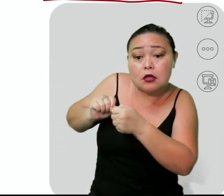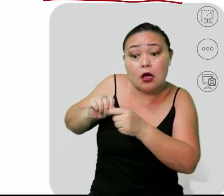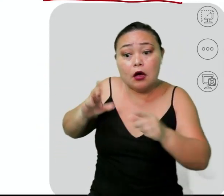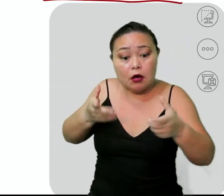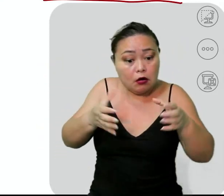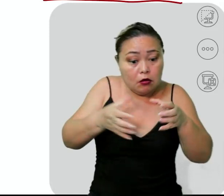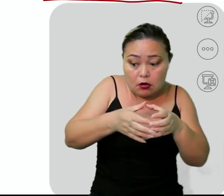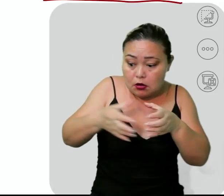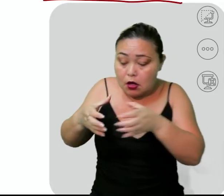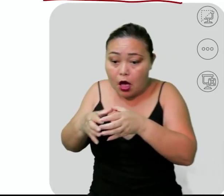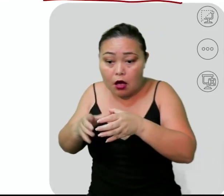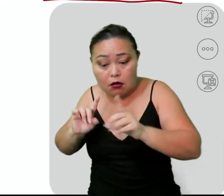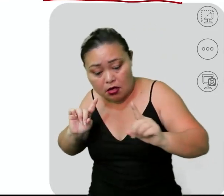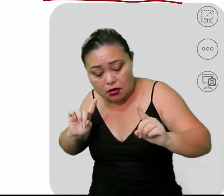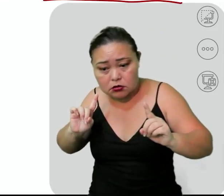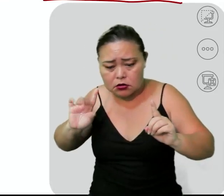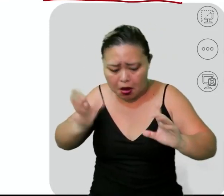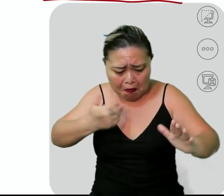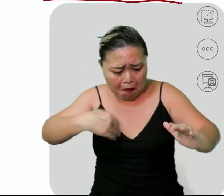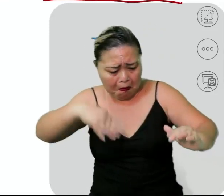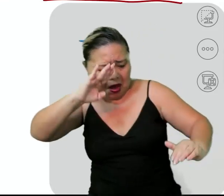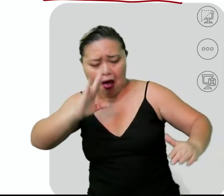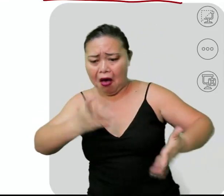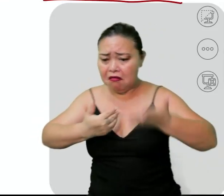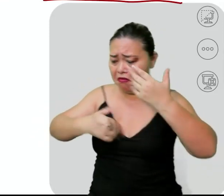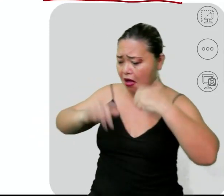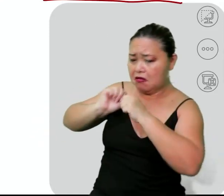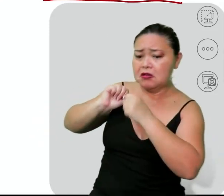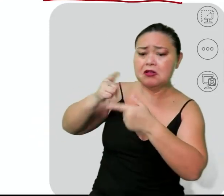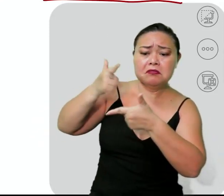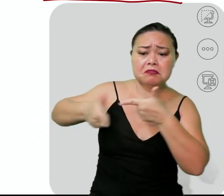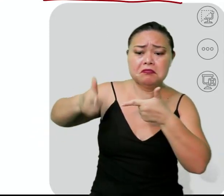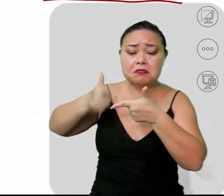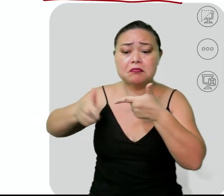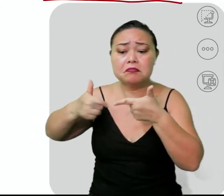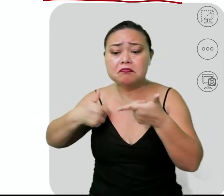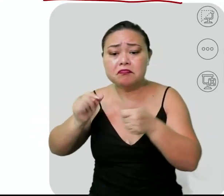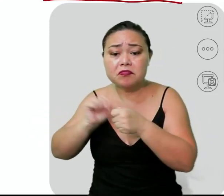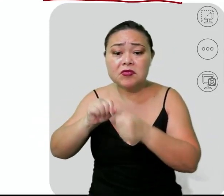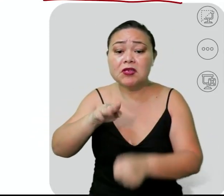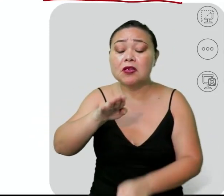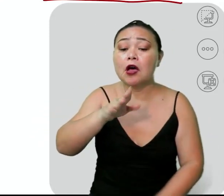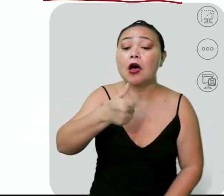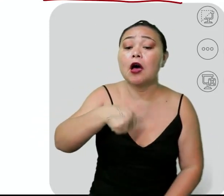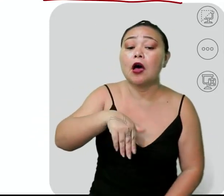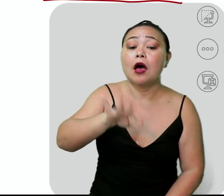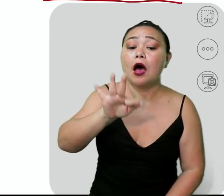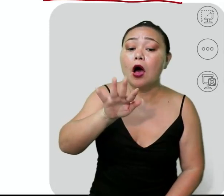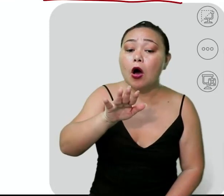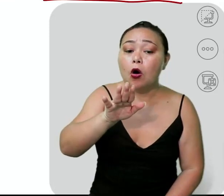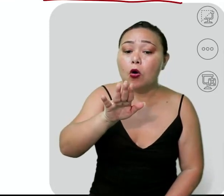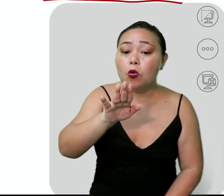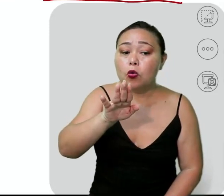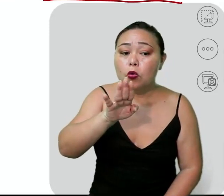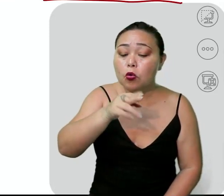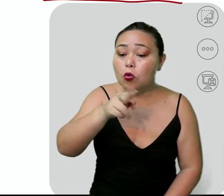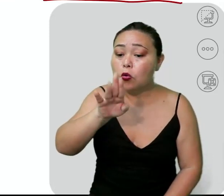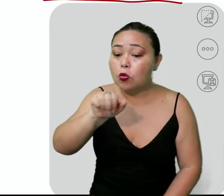elas, entre as classes. Porque os burgueses é que tinha poder, tinha